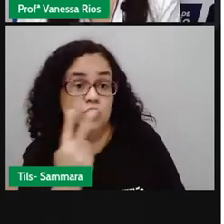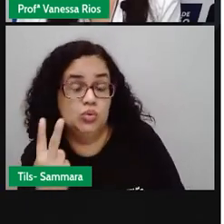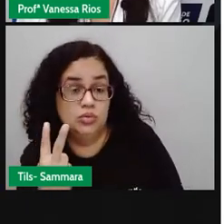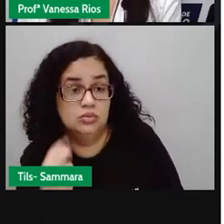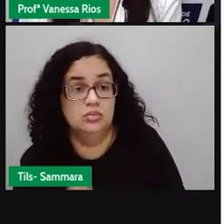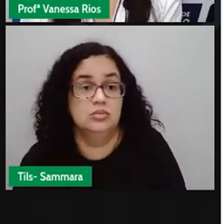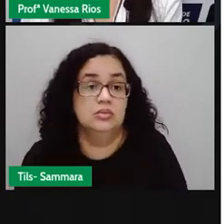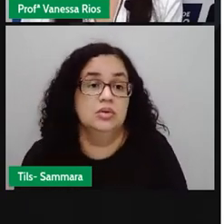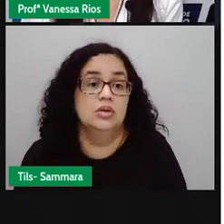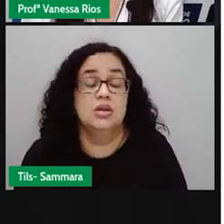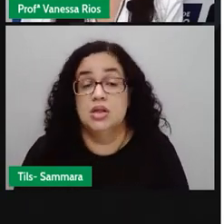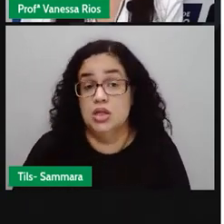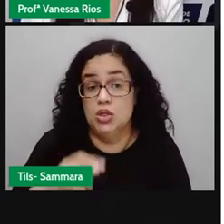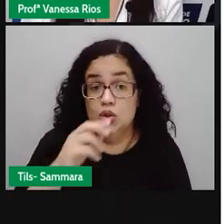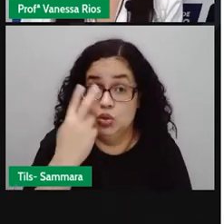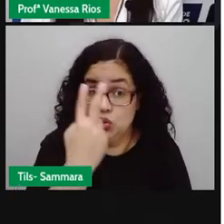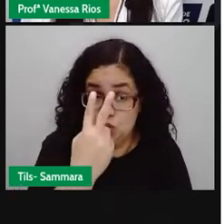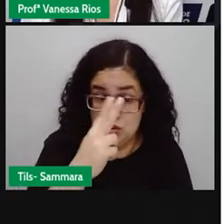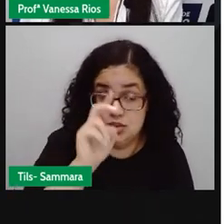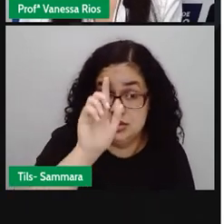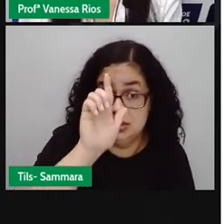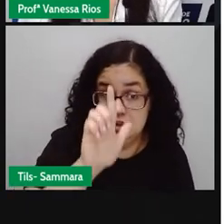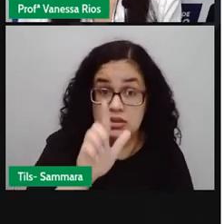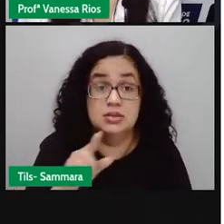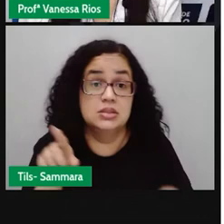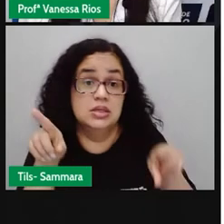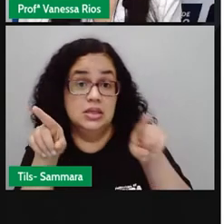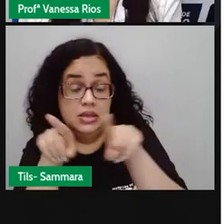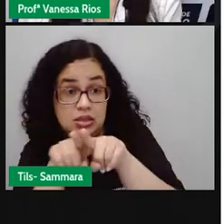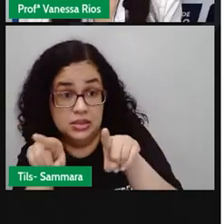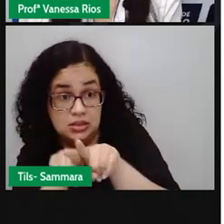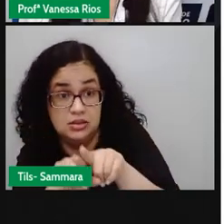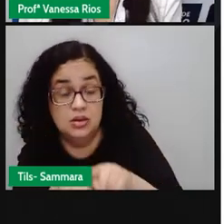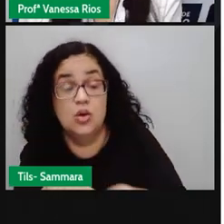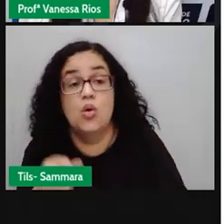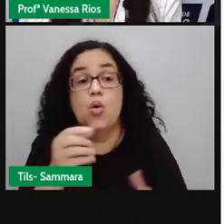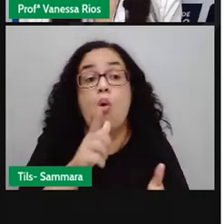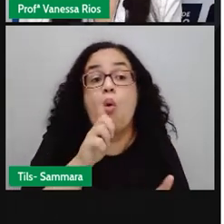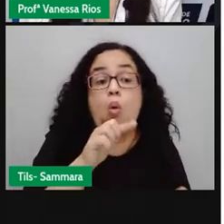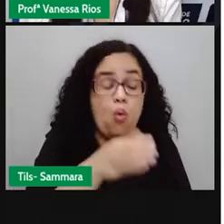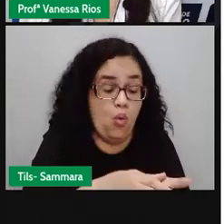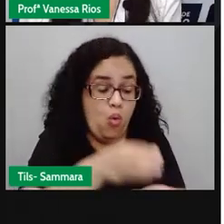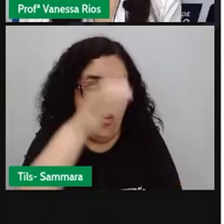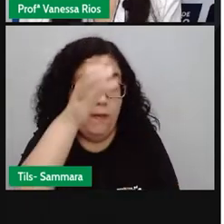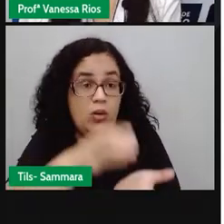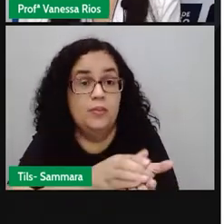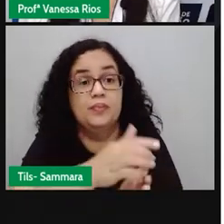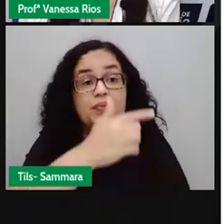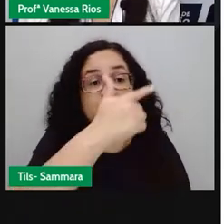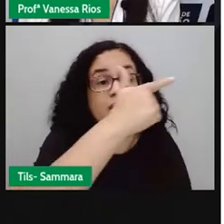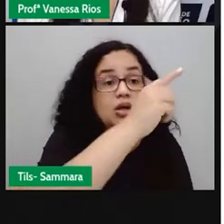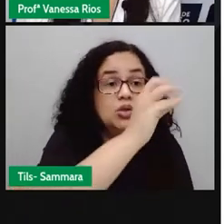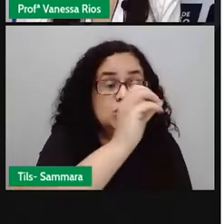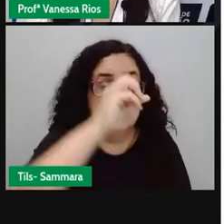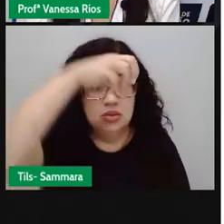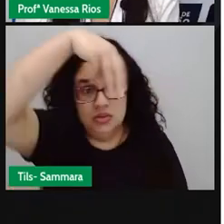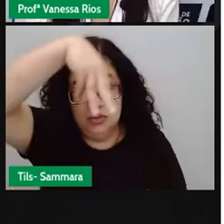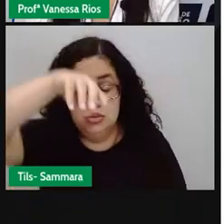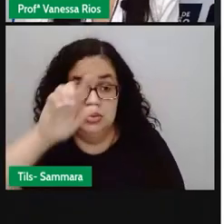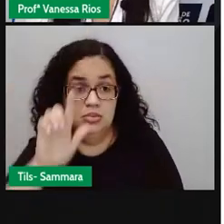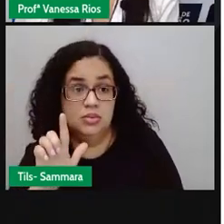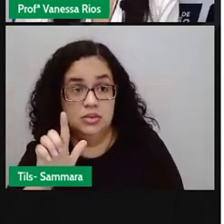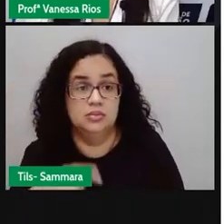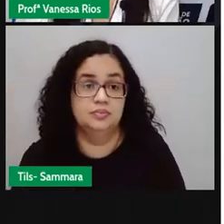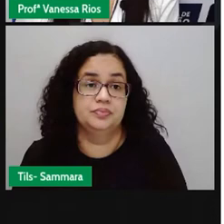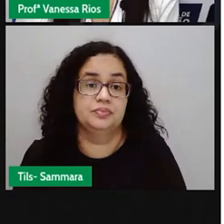valores. O de 2 litros e também a capacidade aí do copo, né? Que é de 200 mililitros.